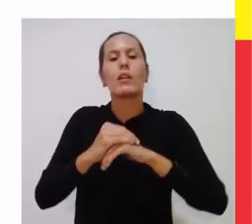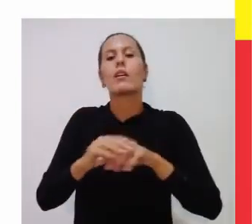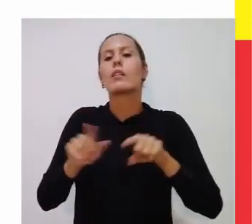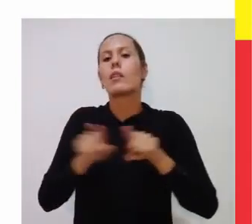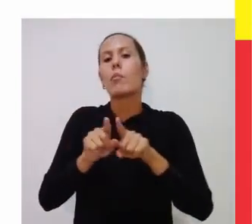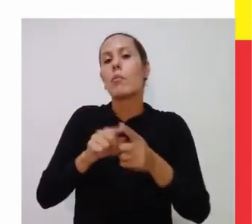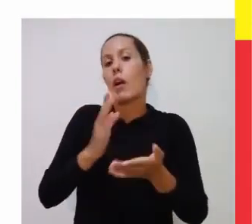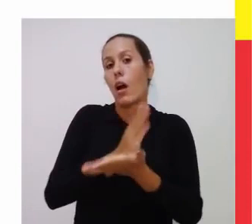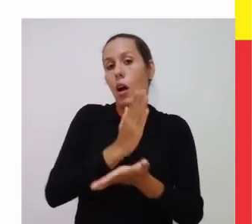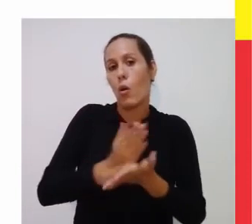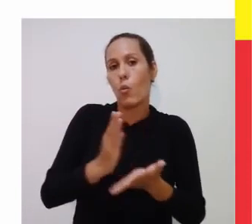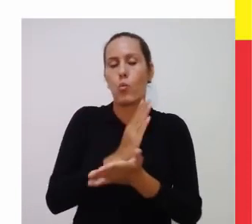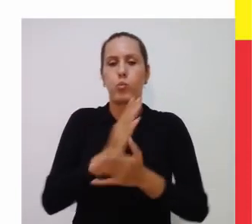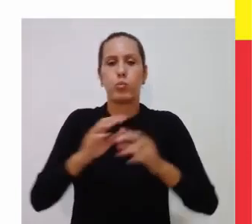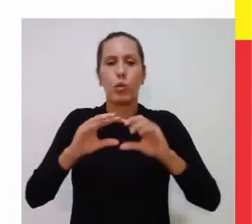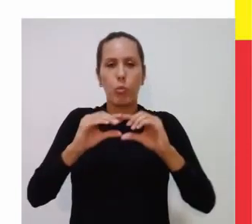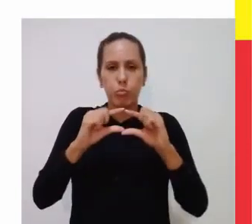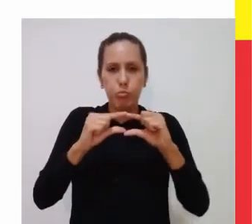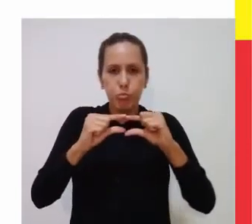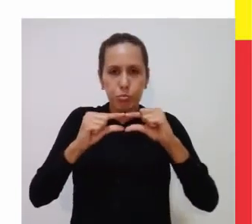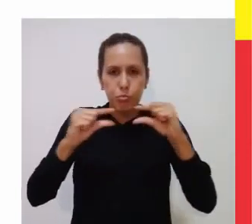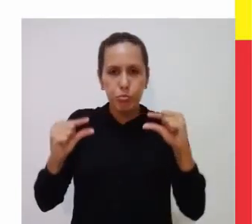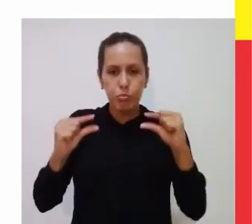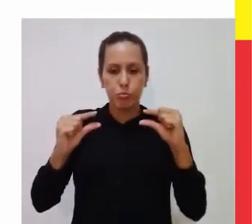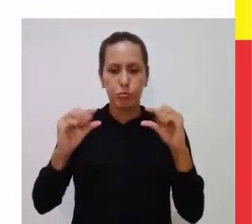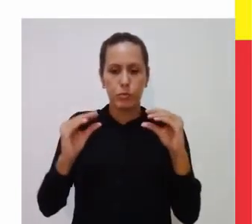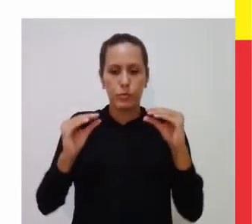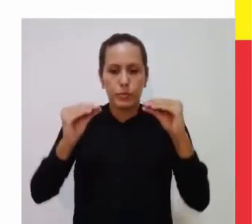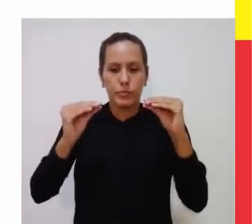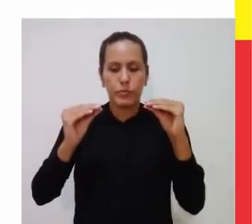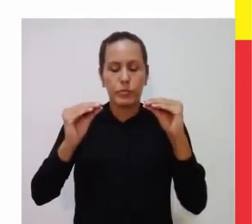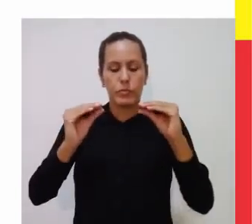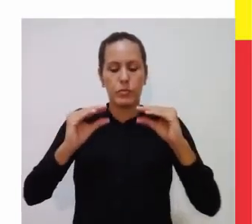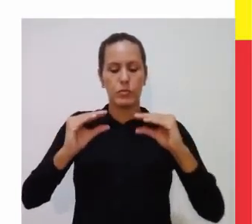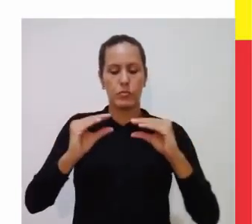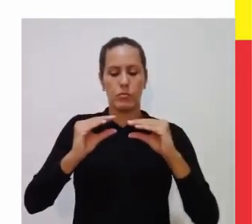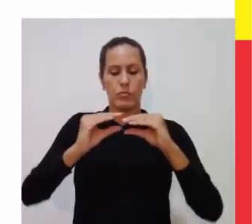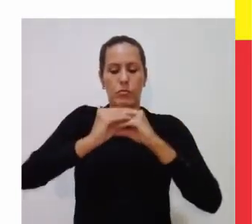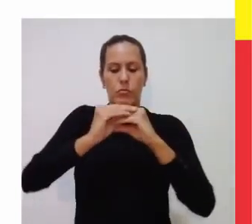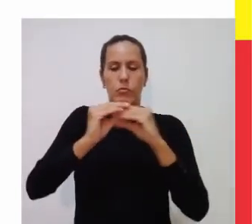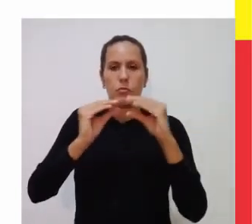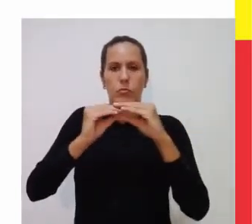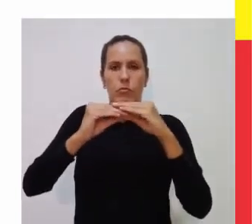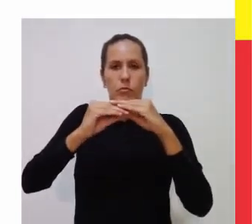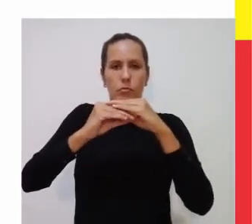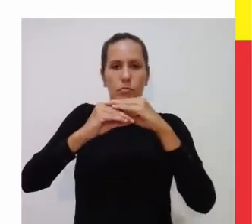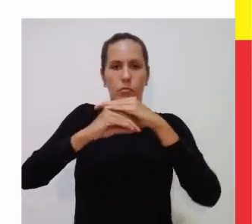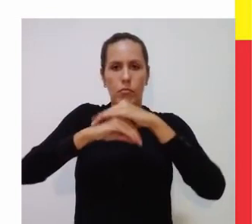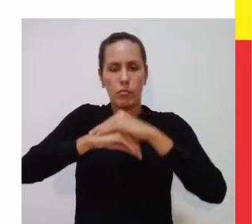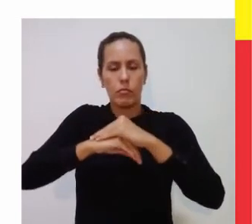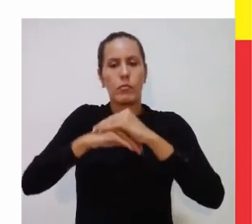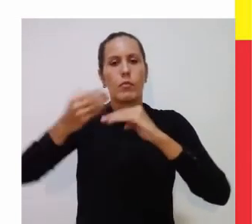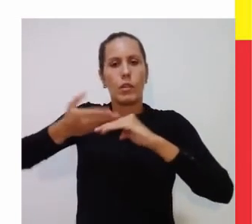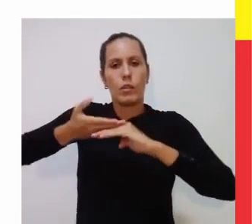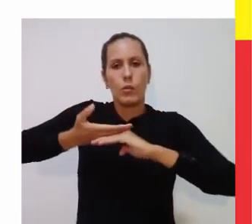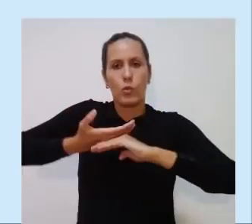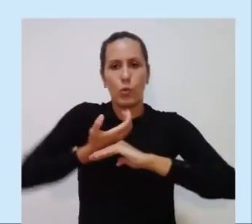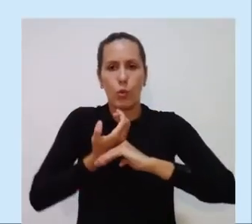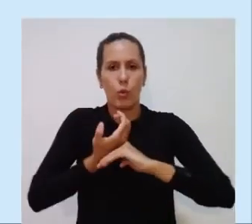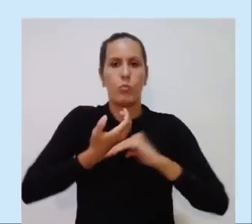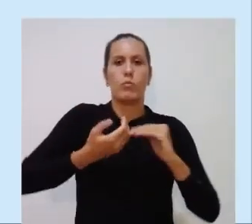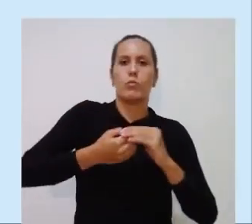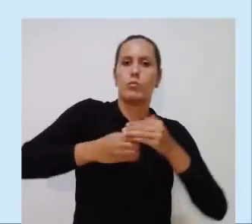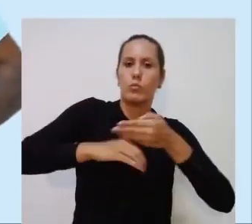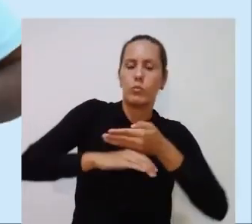que acaba que algumas rochas, algumas porções rochosas acima, elas convergem e elas se dobram. Então,